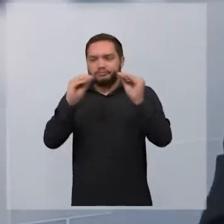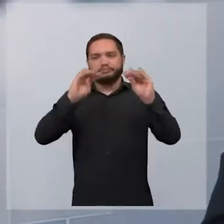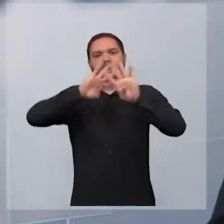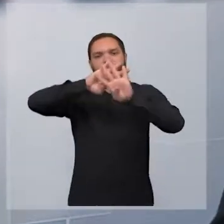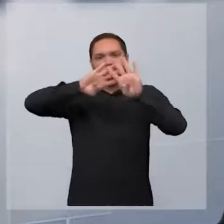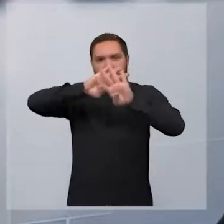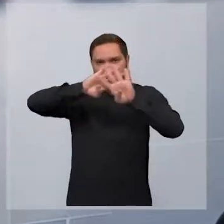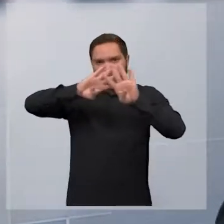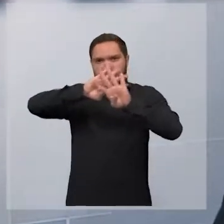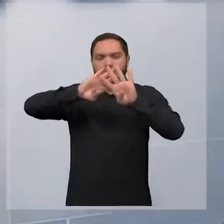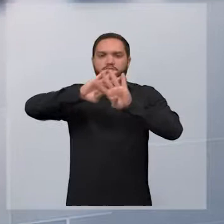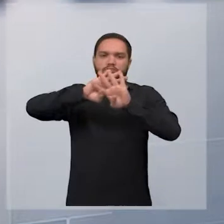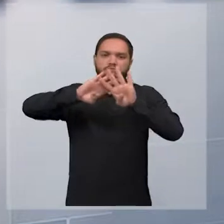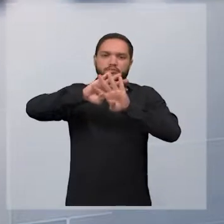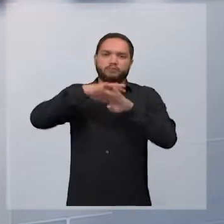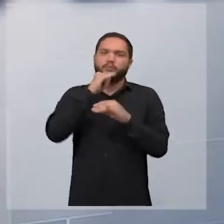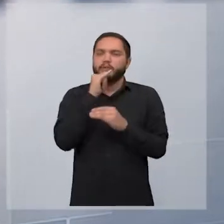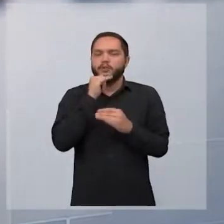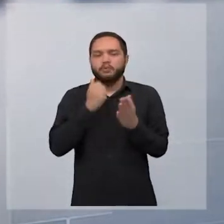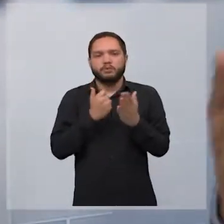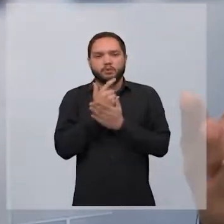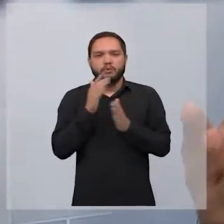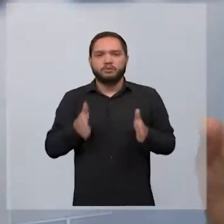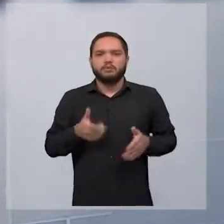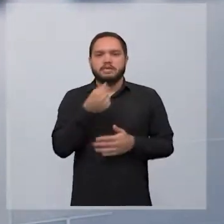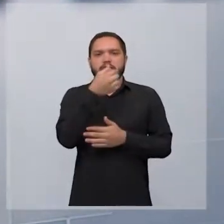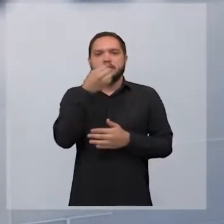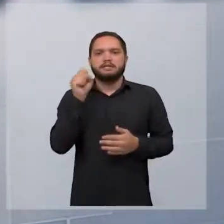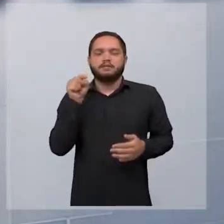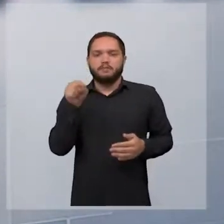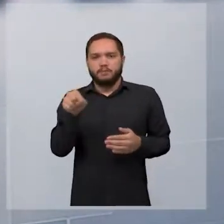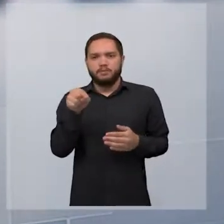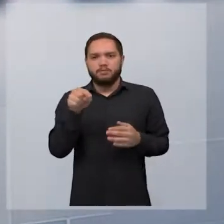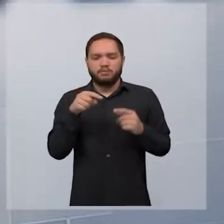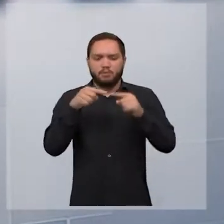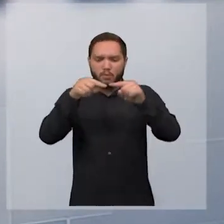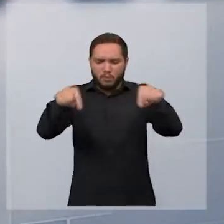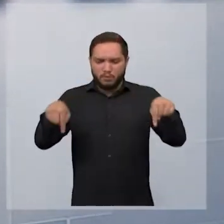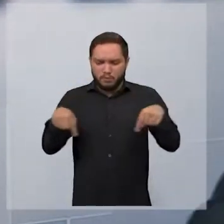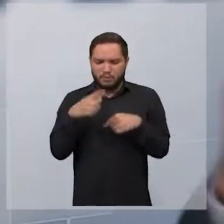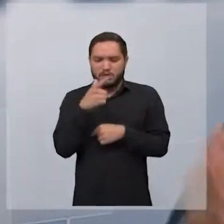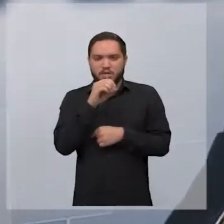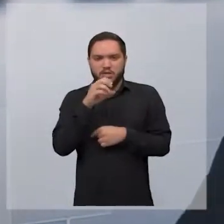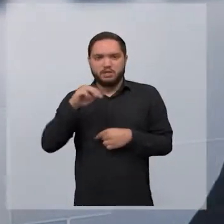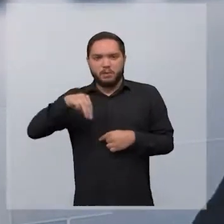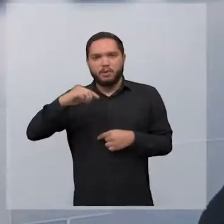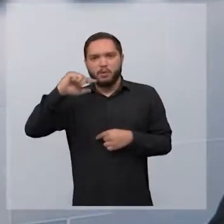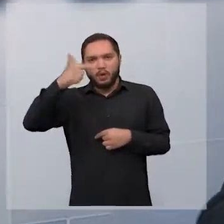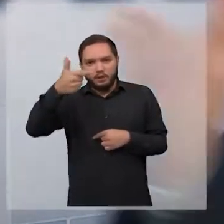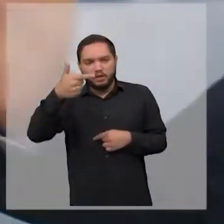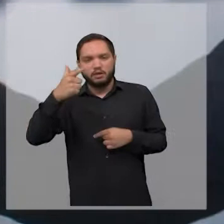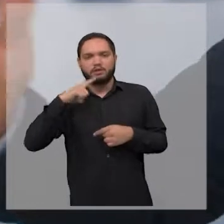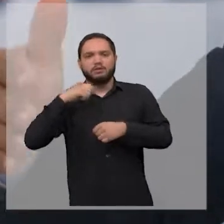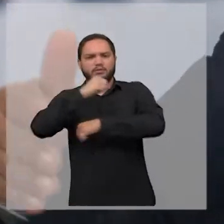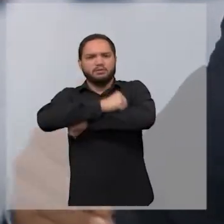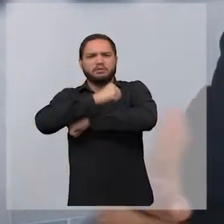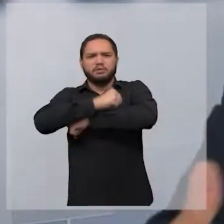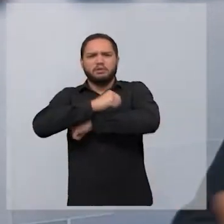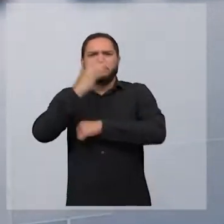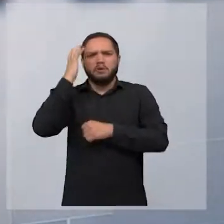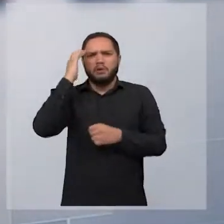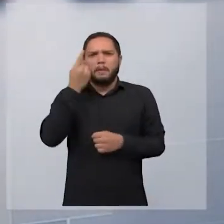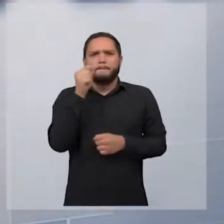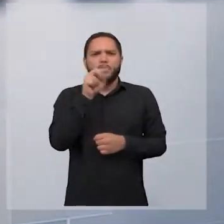Se eu comprei um apartamento que é 700 mil e é de 100 metros, ele só tem janela e tal, você não gasta mais do que 1.500